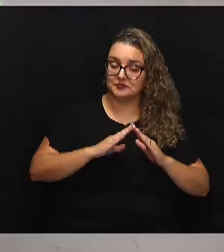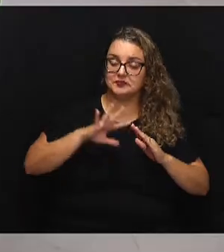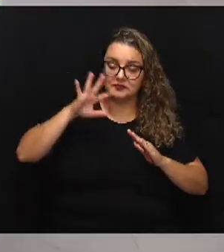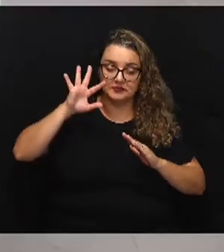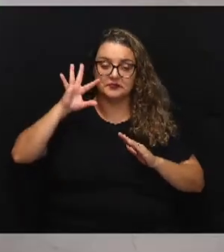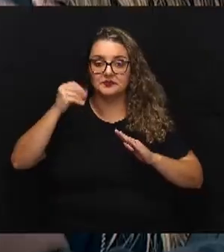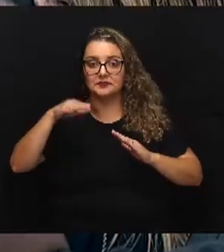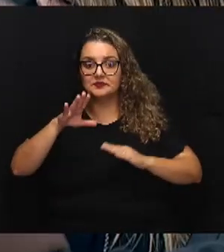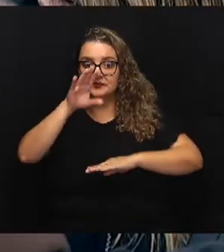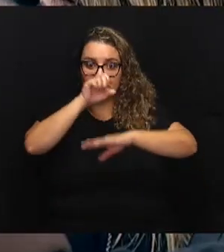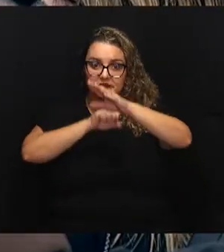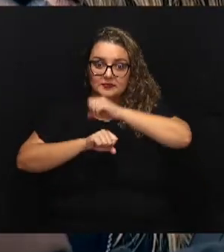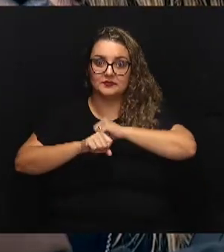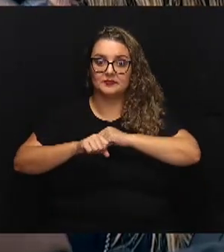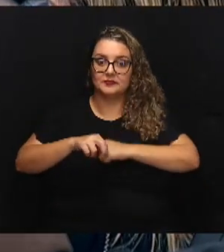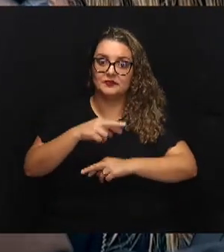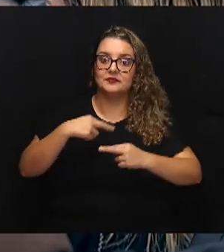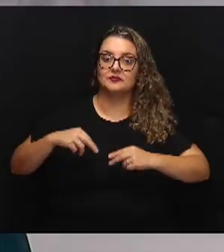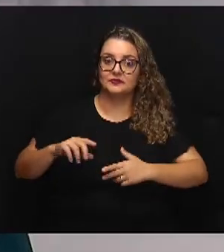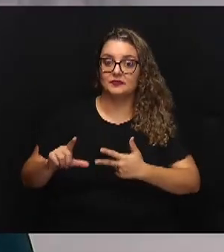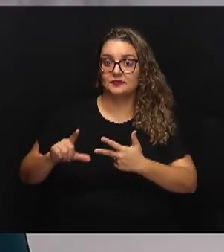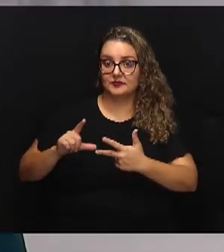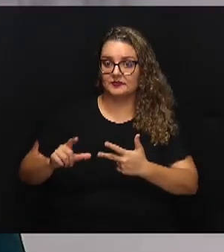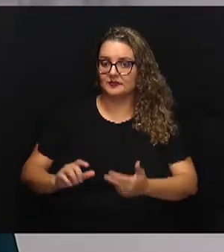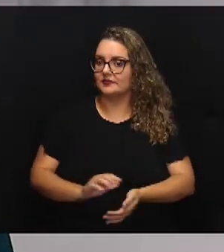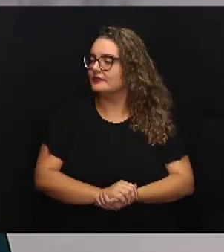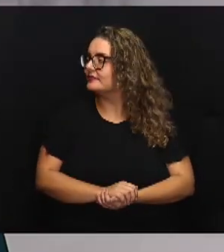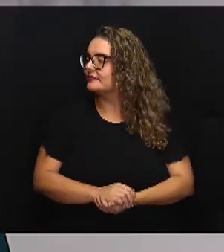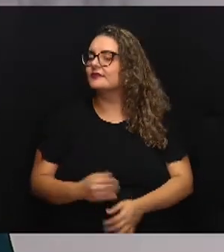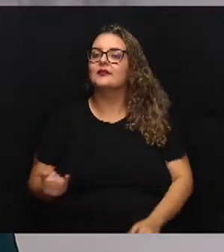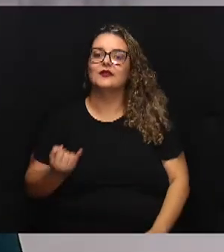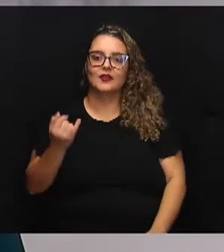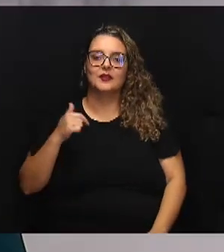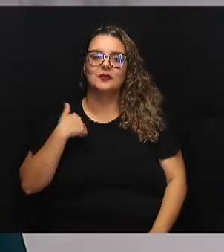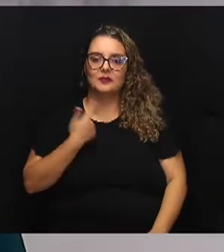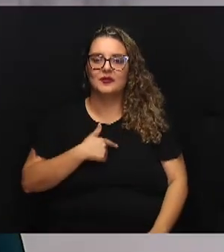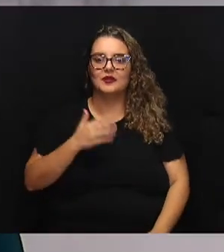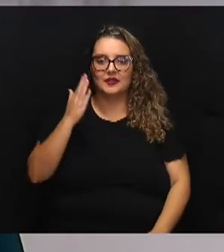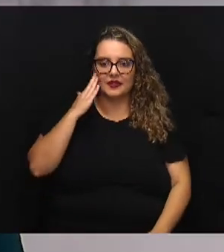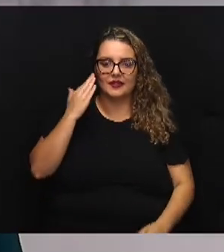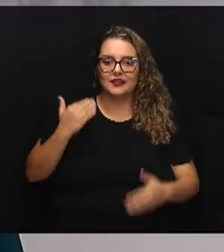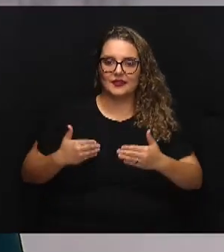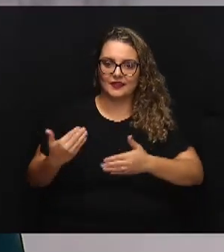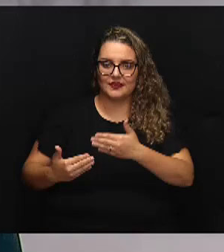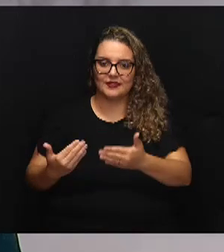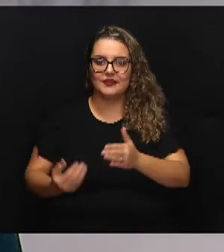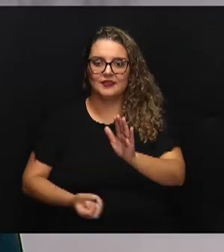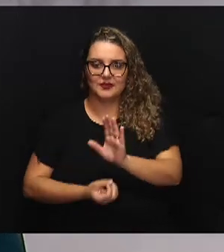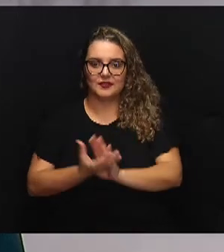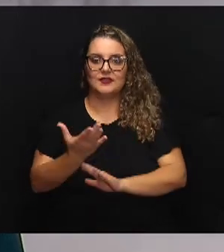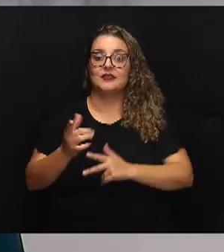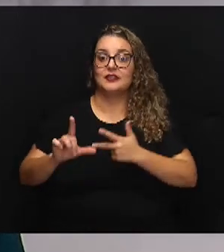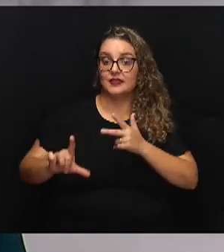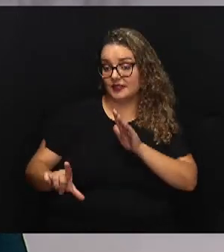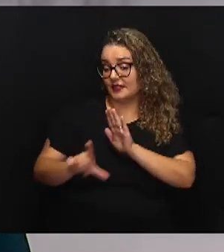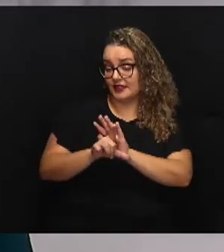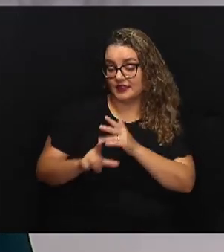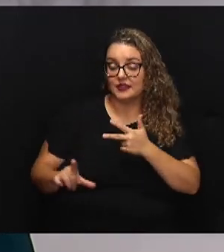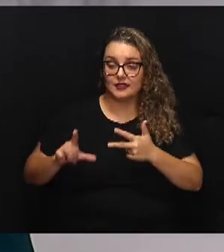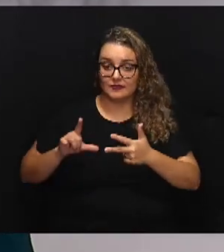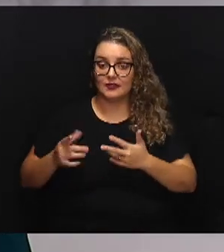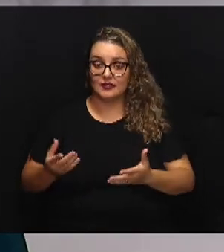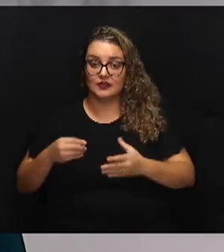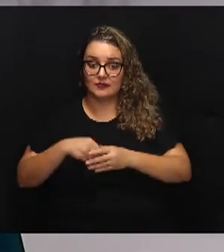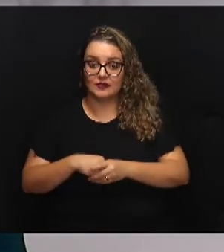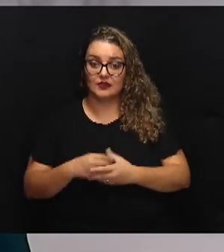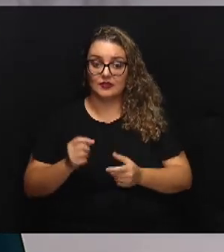e aprendizado sobre a Casa de Leis de Campinas. É muito importante para a gente entender o processo de criação das leis, né, dentro da casa, o